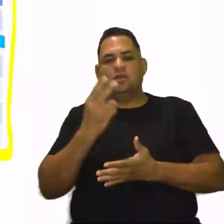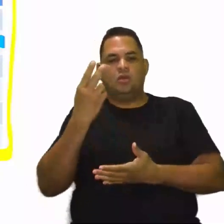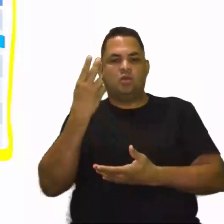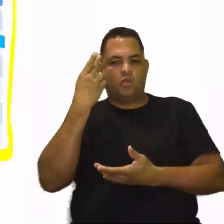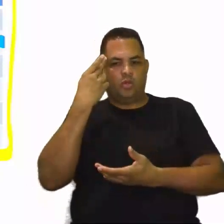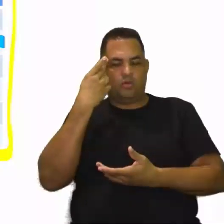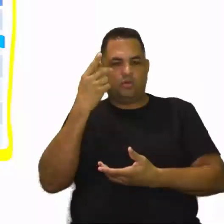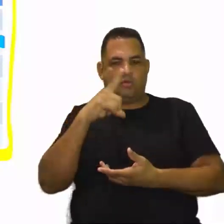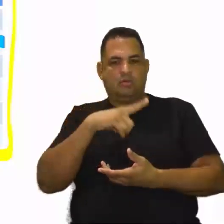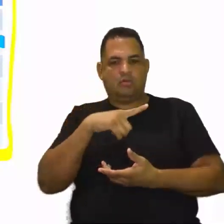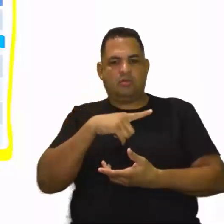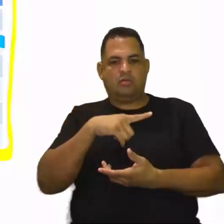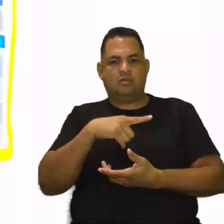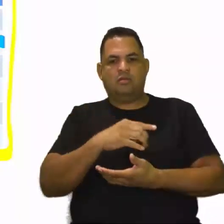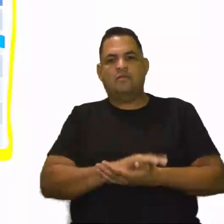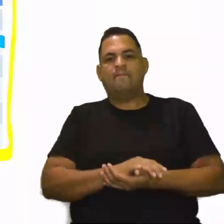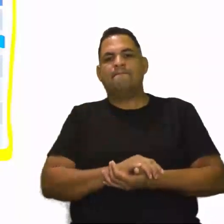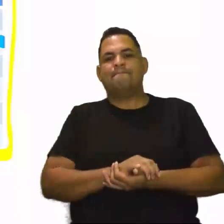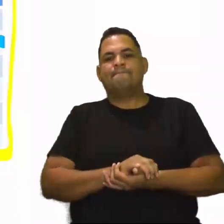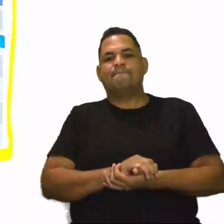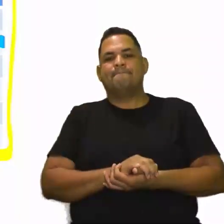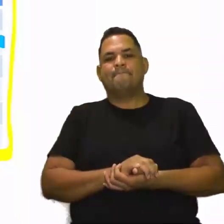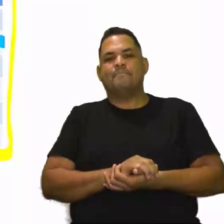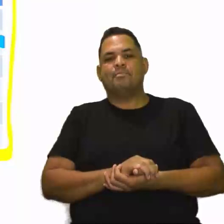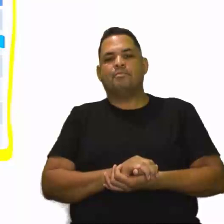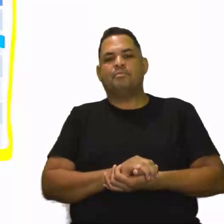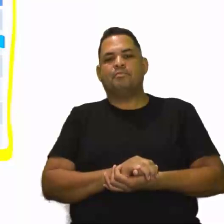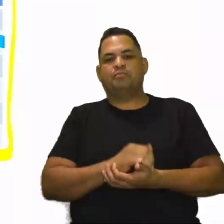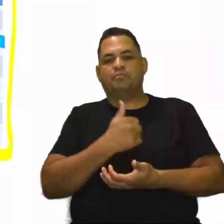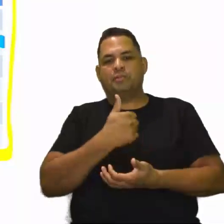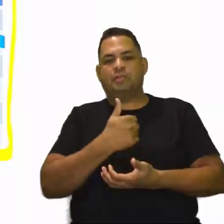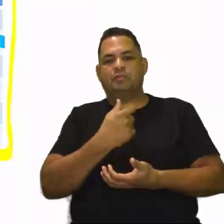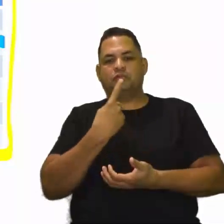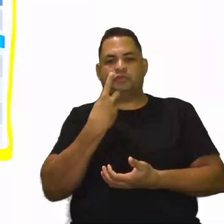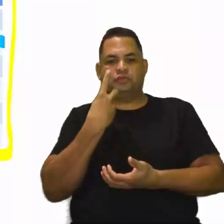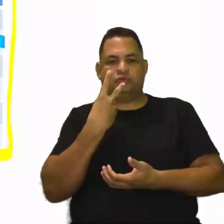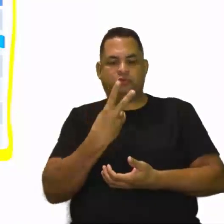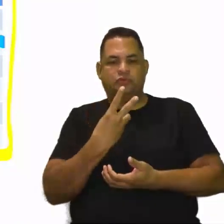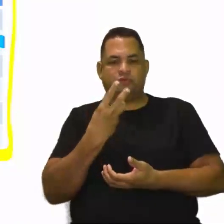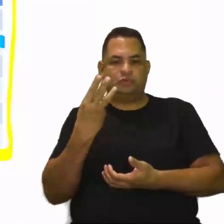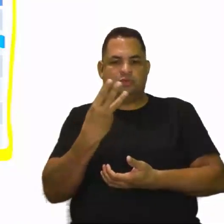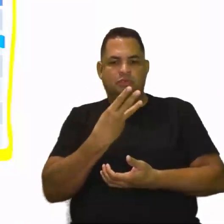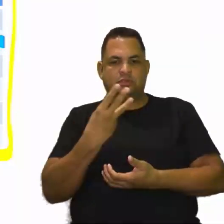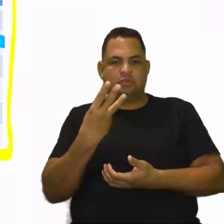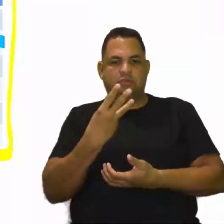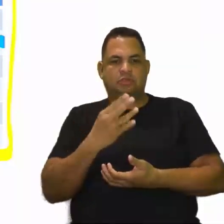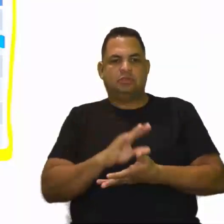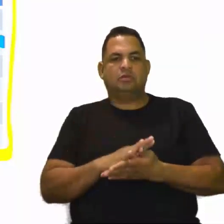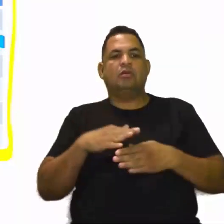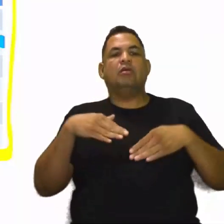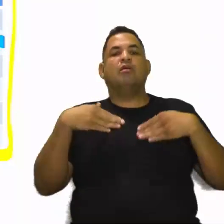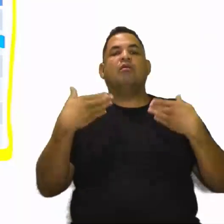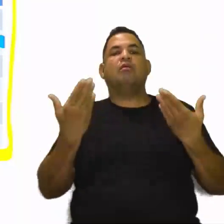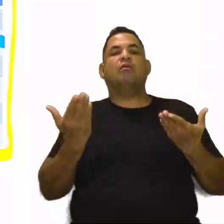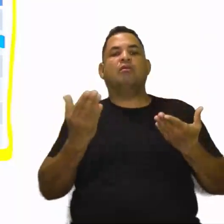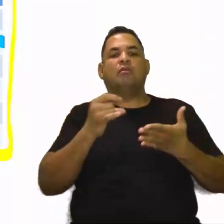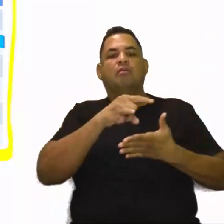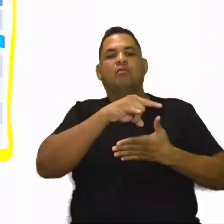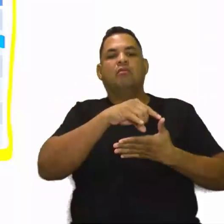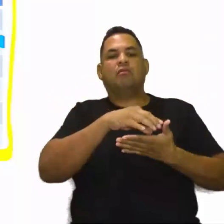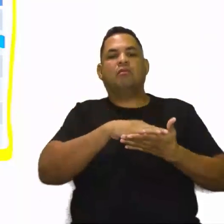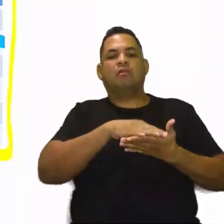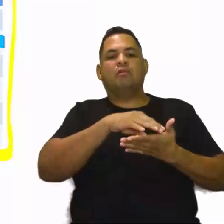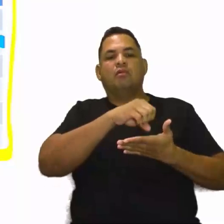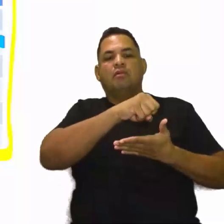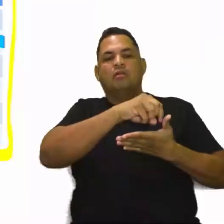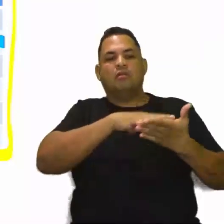eu tenho primeiro, segundo e o meu terceiro aqui. Então, qual que é a questão